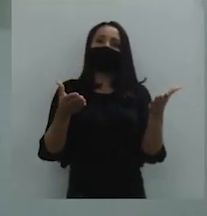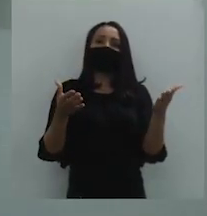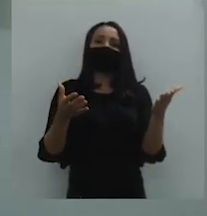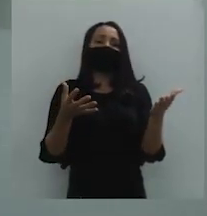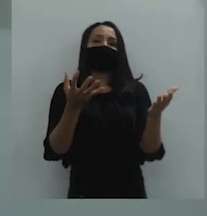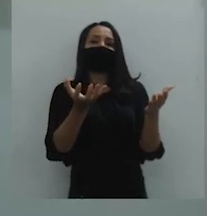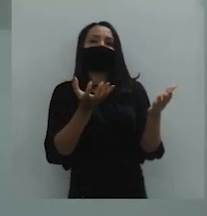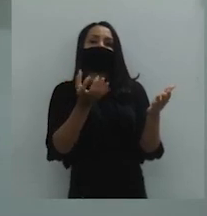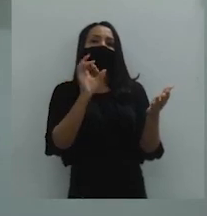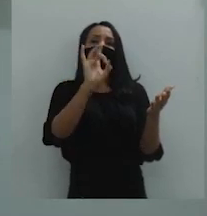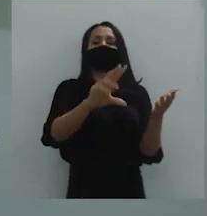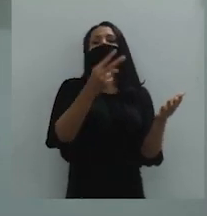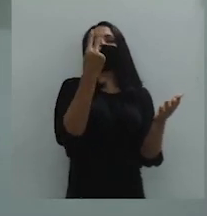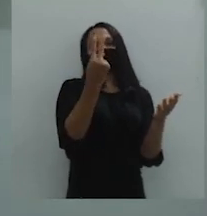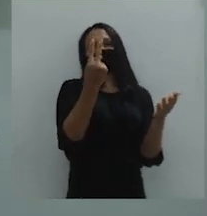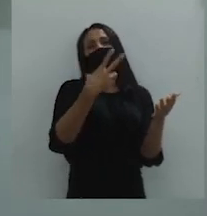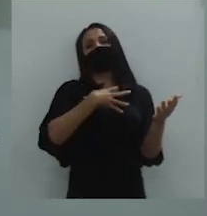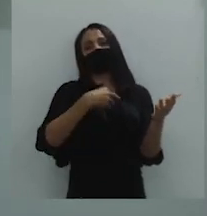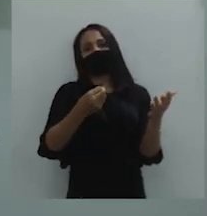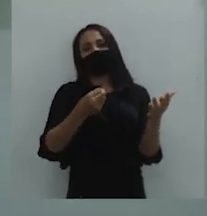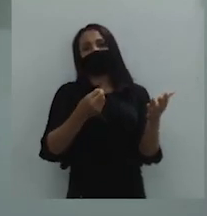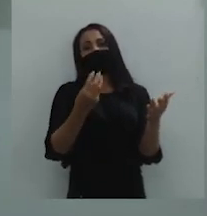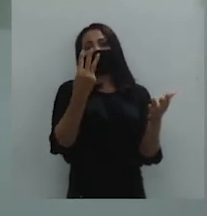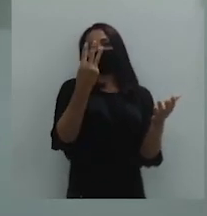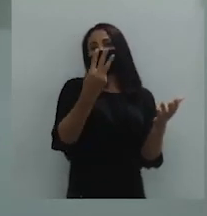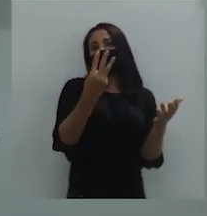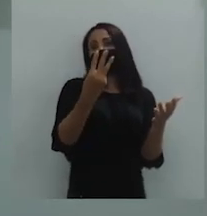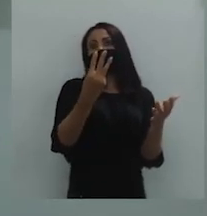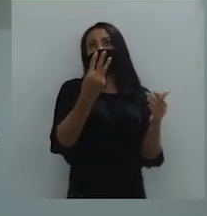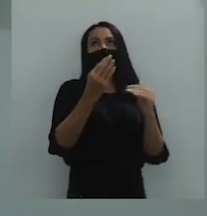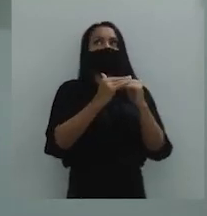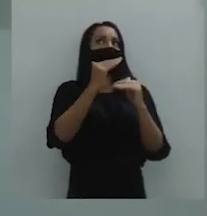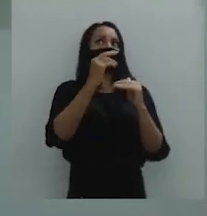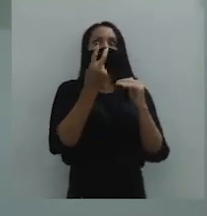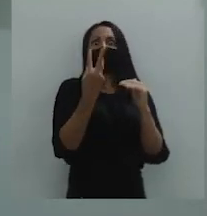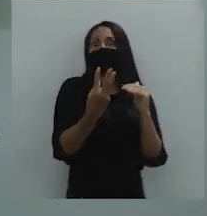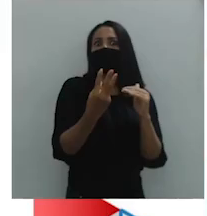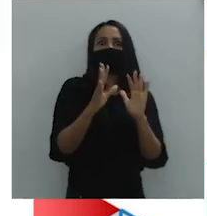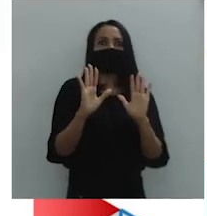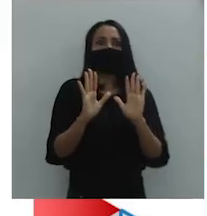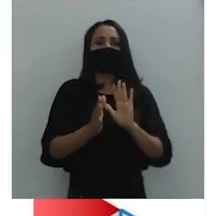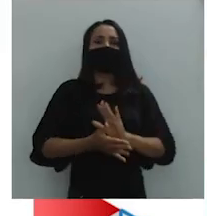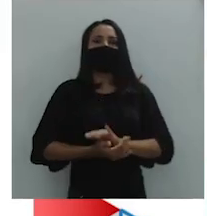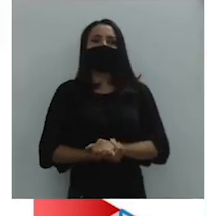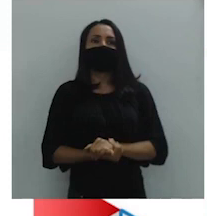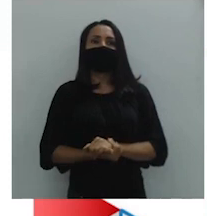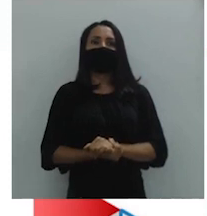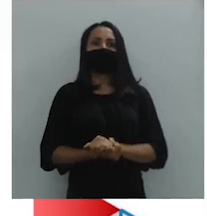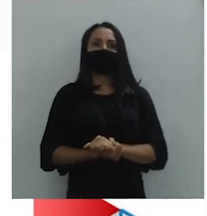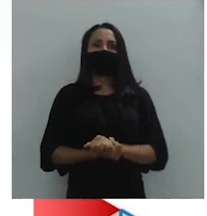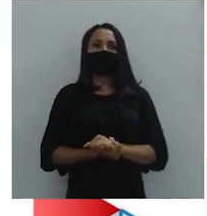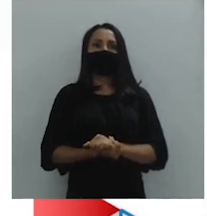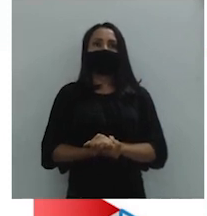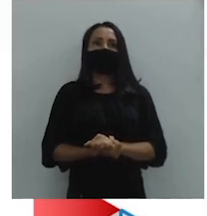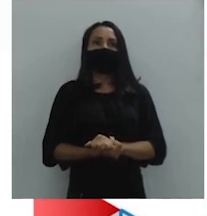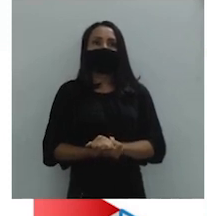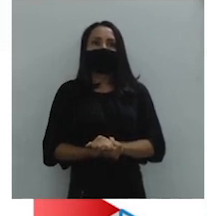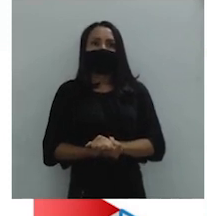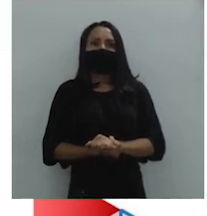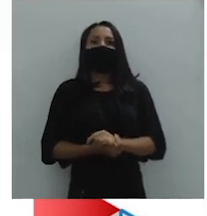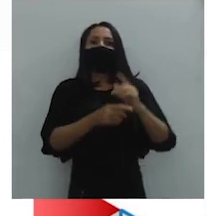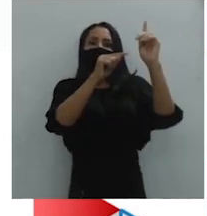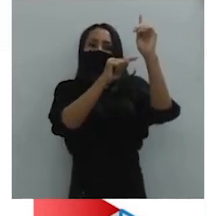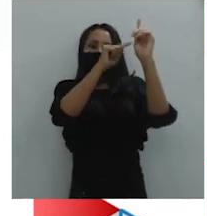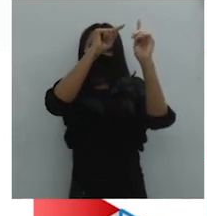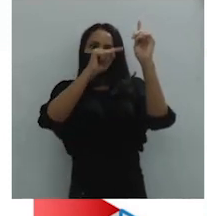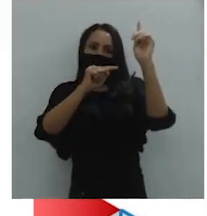2 filhos, certo? 3 é o máximo. Aqui nós temos uma variante, né, na